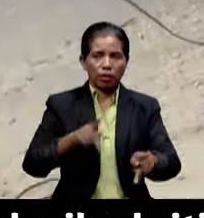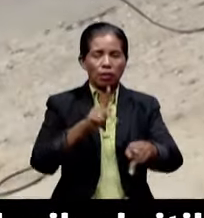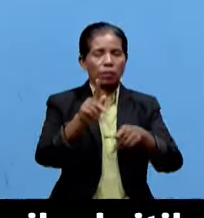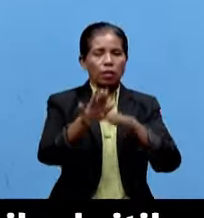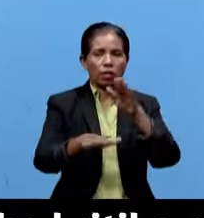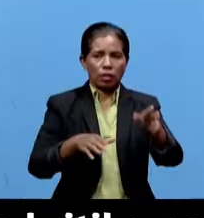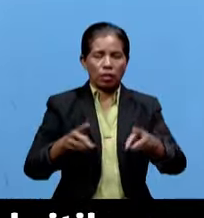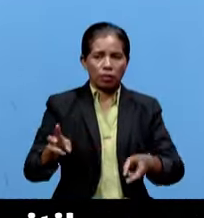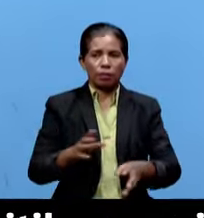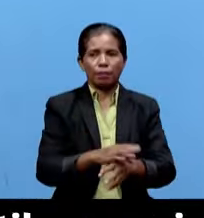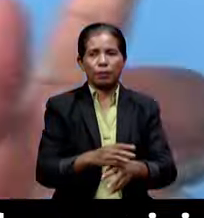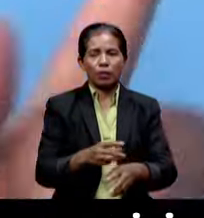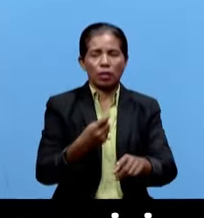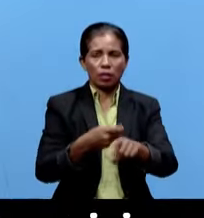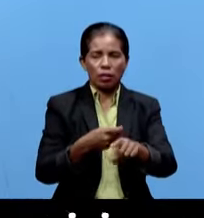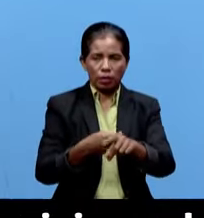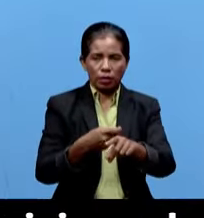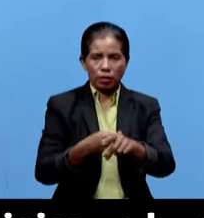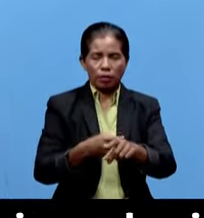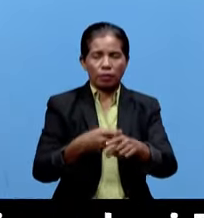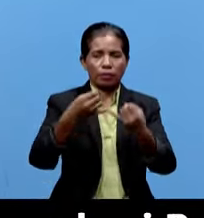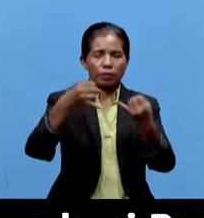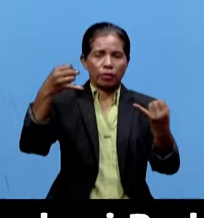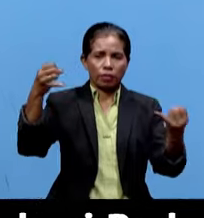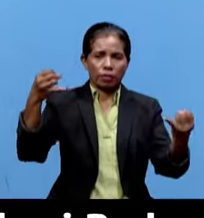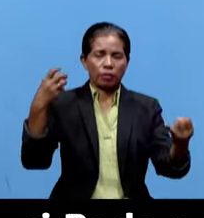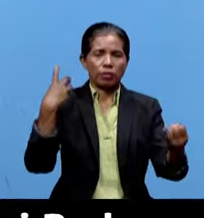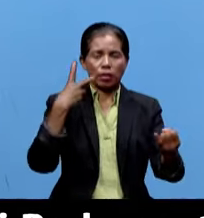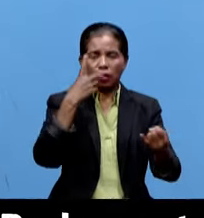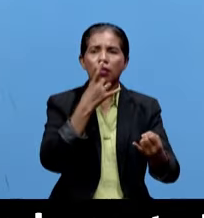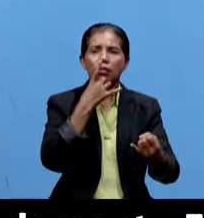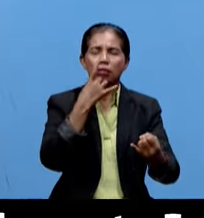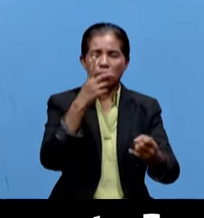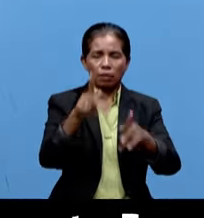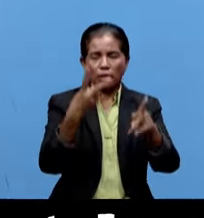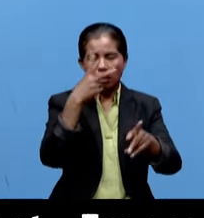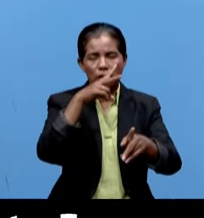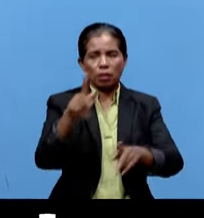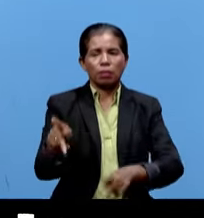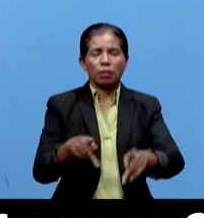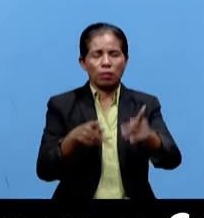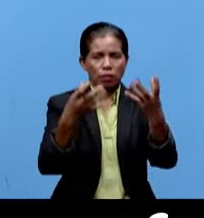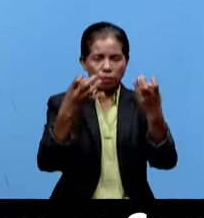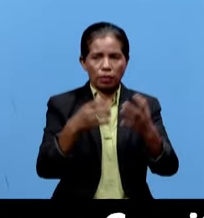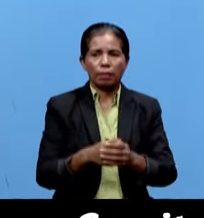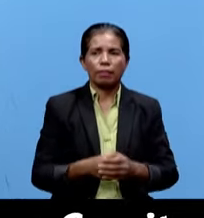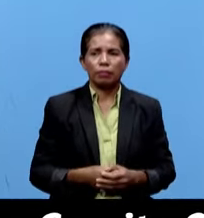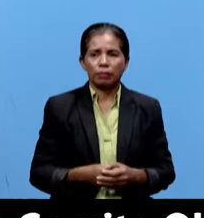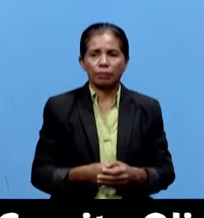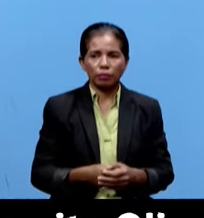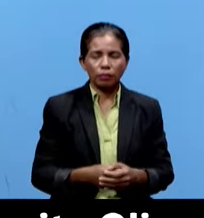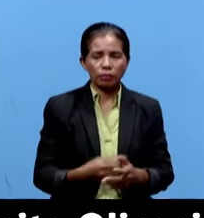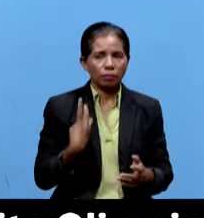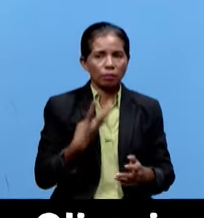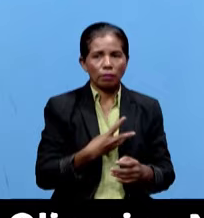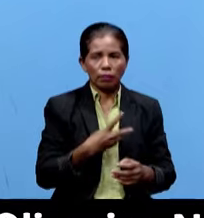Nebelau Ain. Estamos viendo que tenemos fiu nebe ma favore de la dau de rebu de comunidad de re y a público tenemos nelos y de la tete